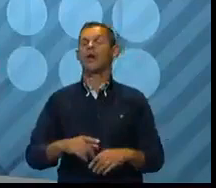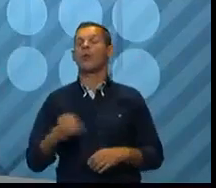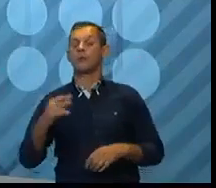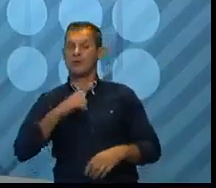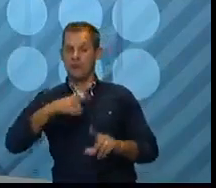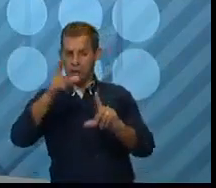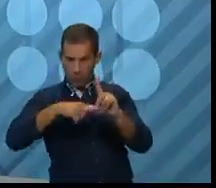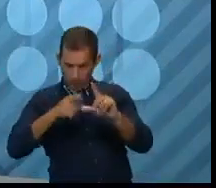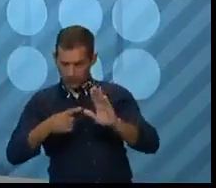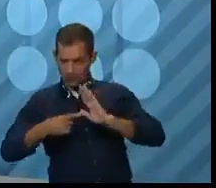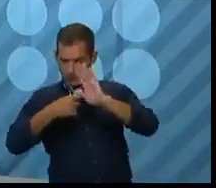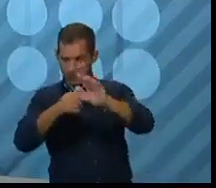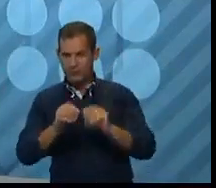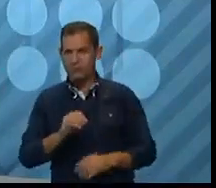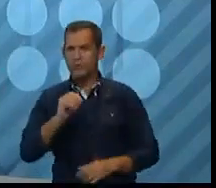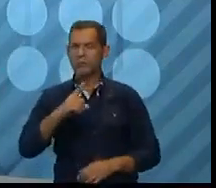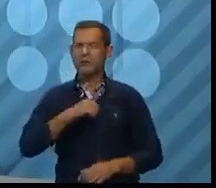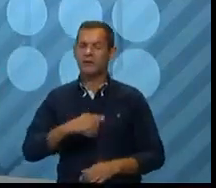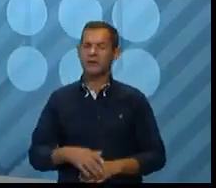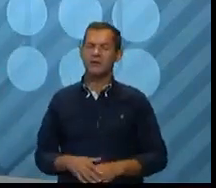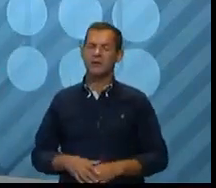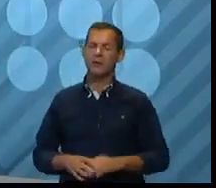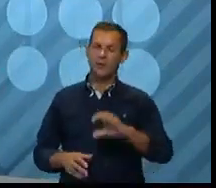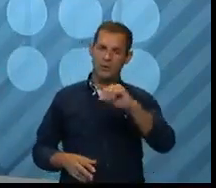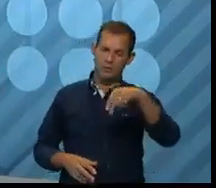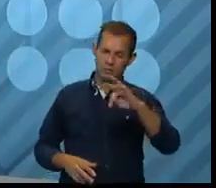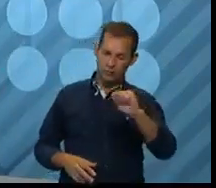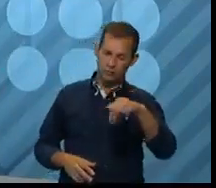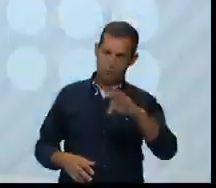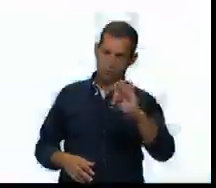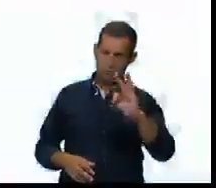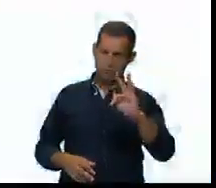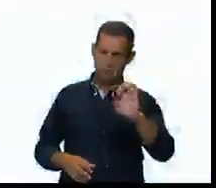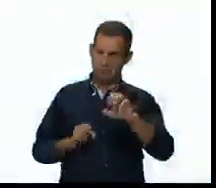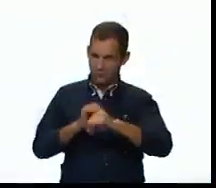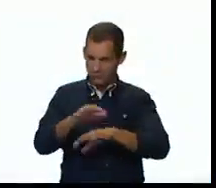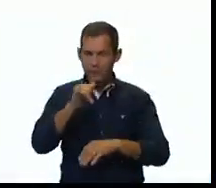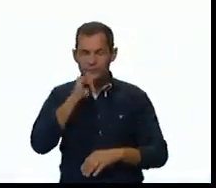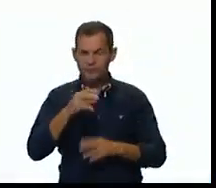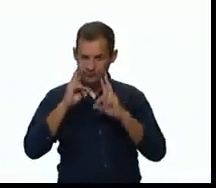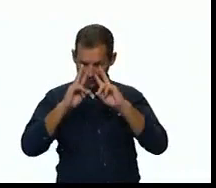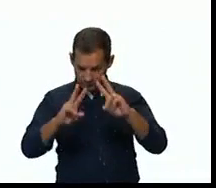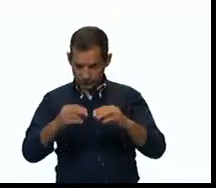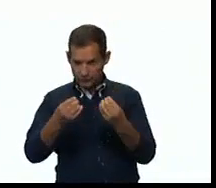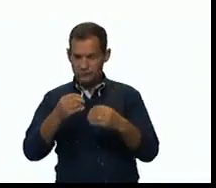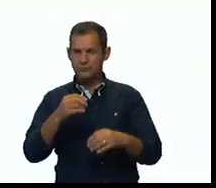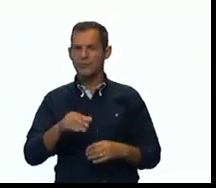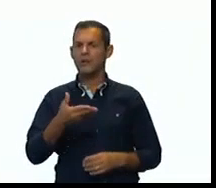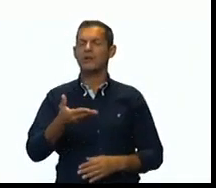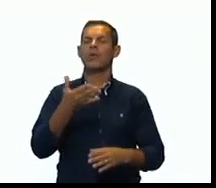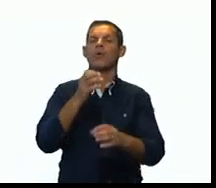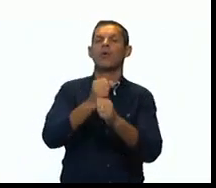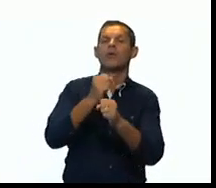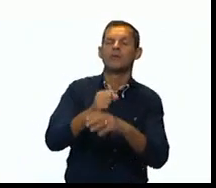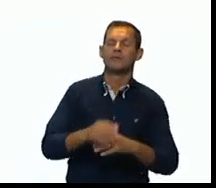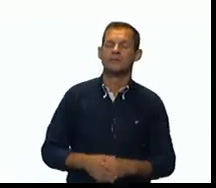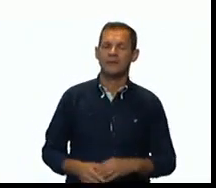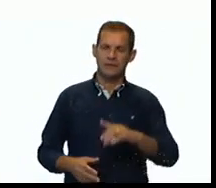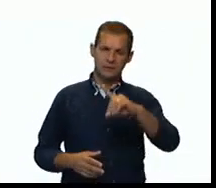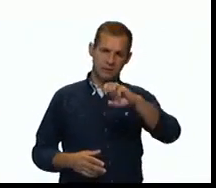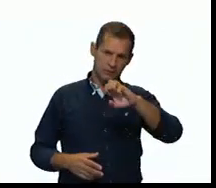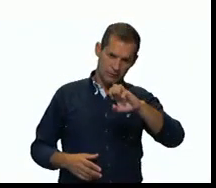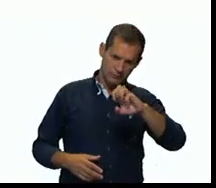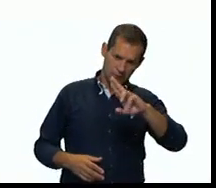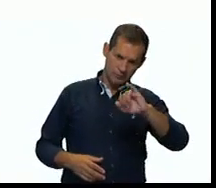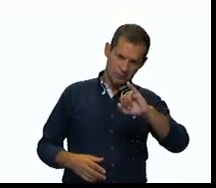ali que represente que ali eu tenho uma constante. Vamos ao quadro para alguns exemplos. Como que eu vou, então, calcular a